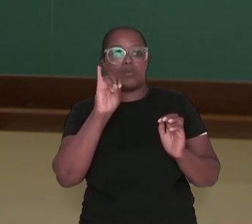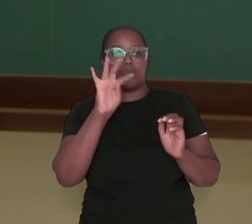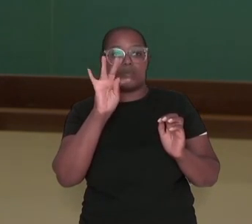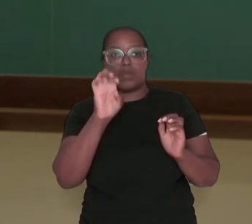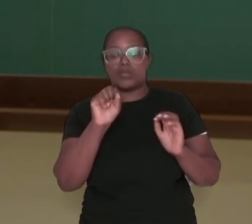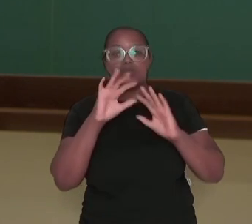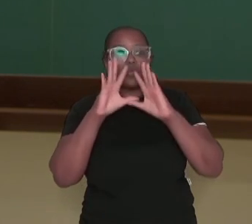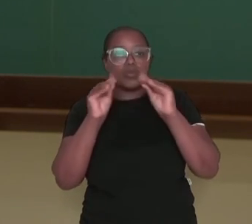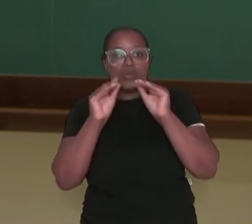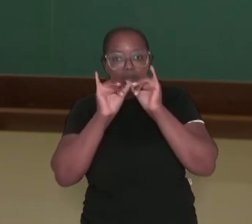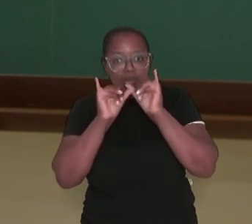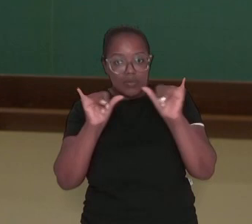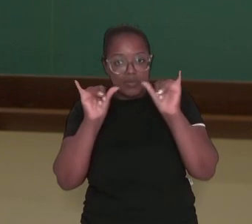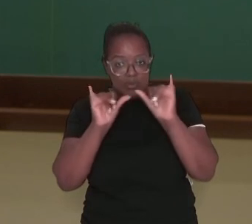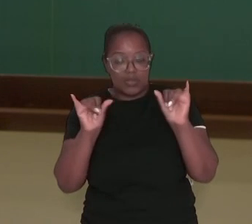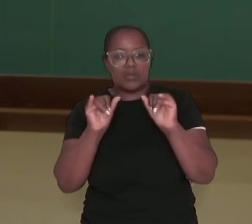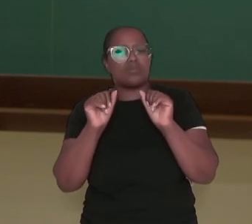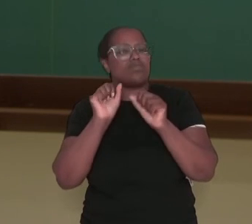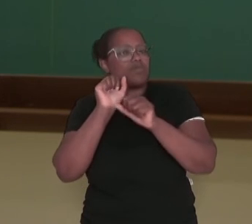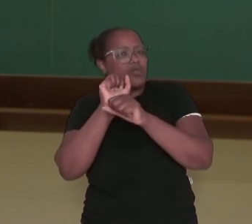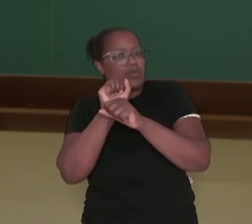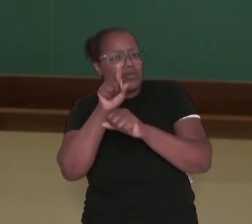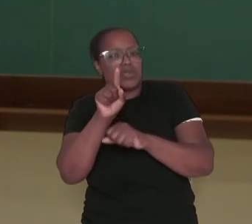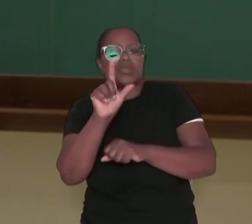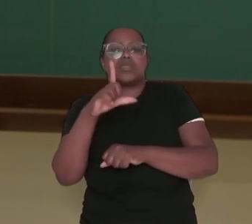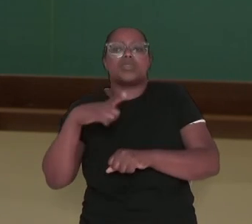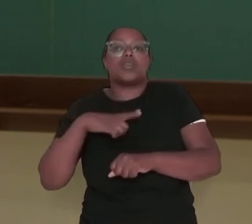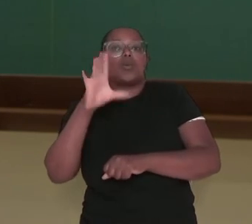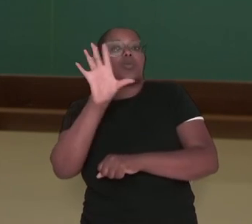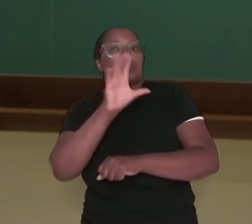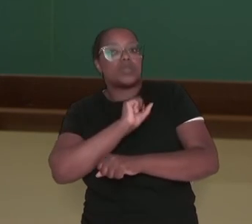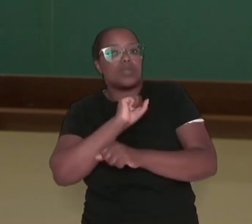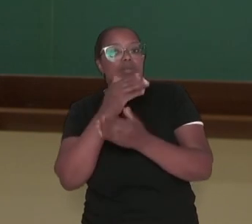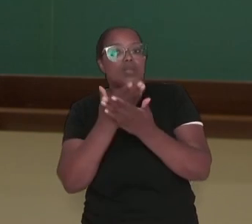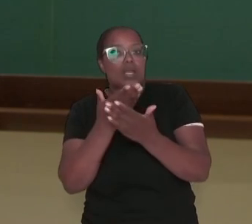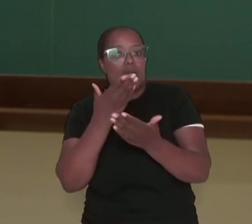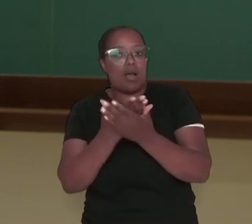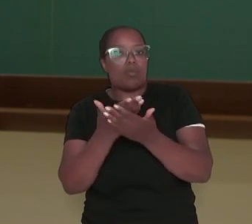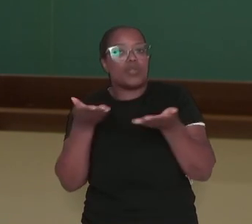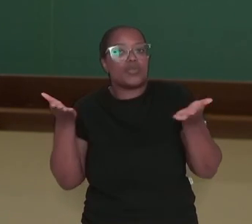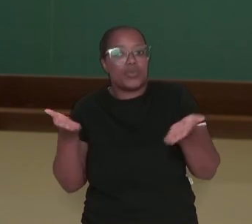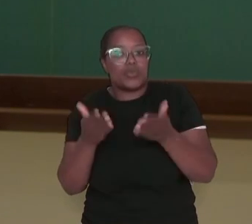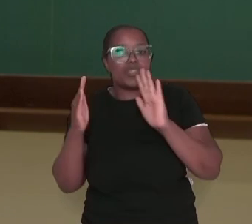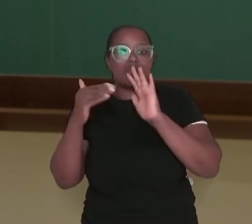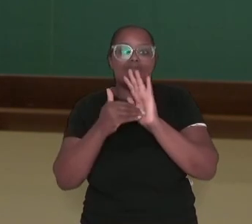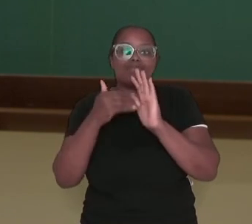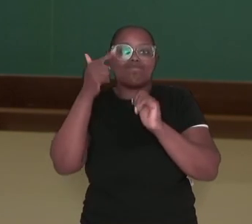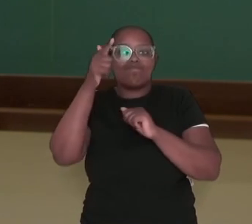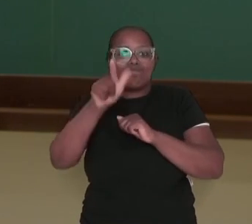gigabytes, ok? Espero que vocês tenham gostado da aula de hoje e até a próxima!